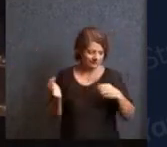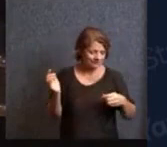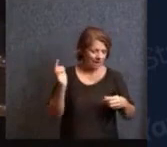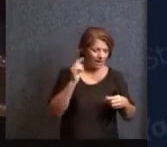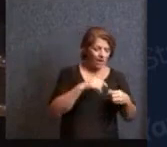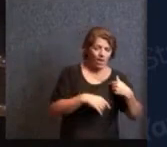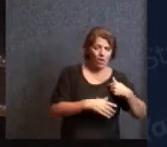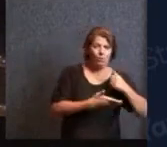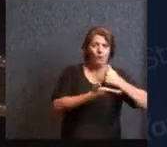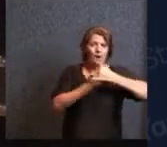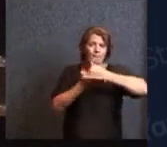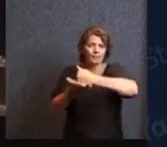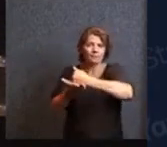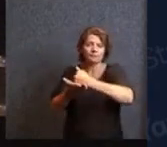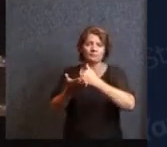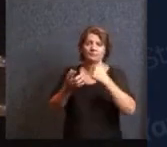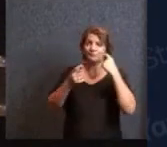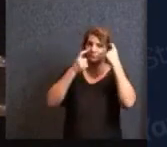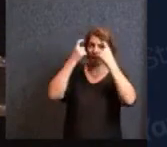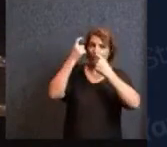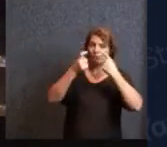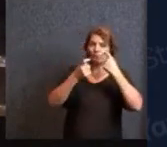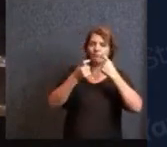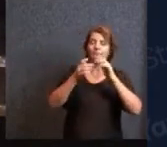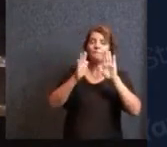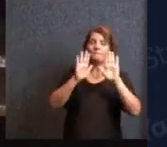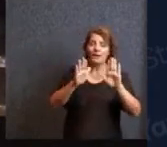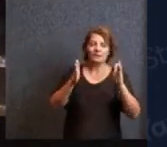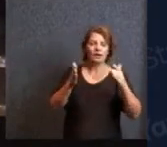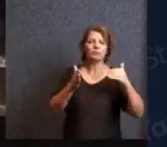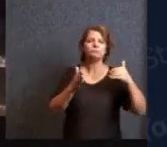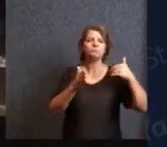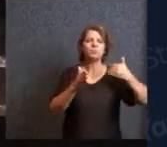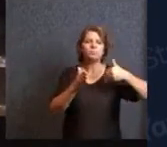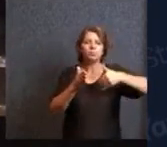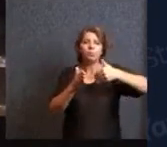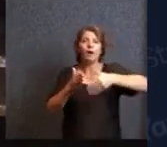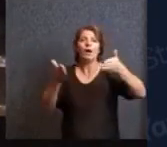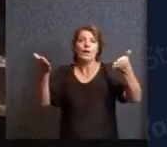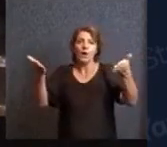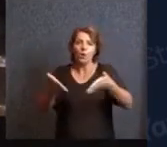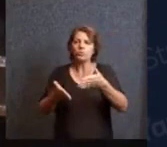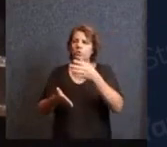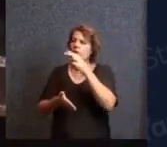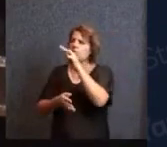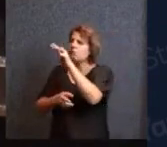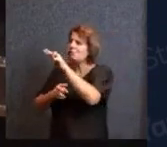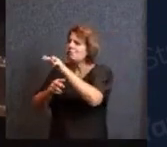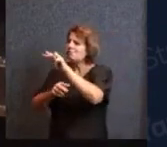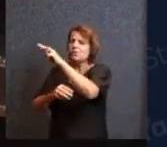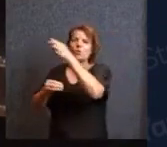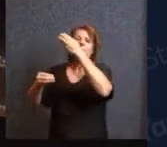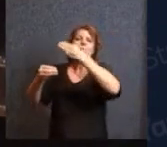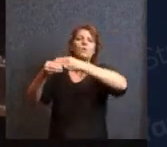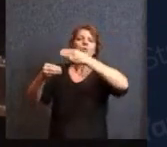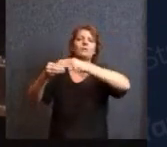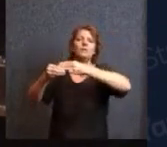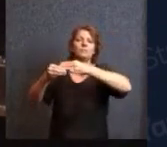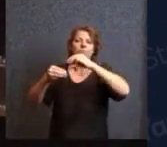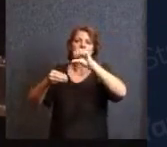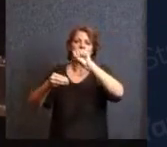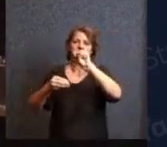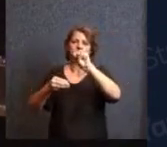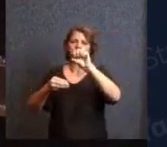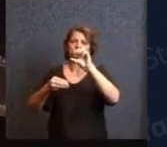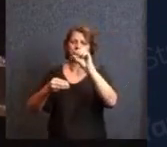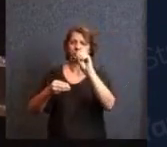hoje, eu olho para Sobral e vejo como essa rede conseguiu encontrar